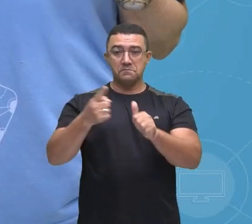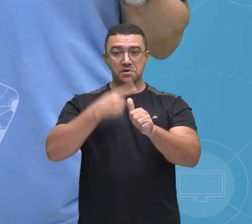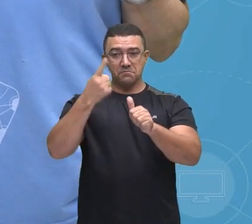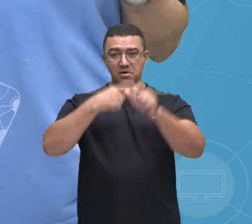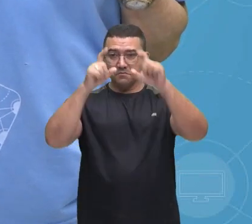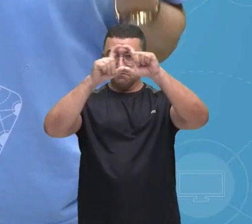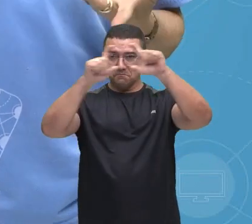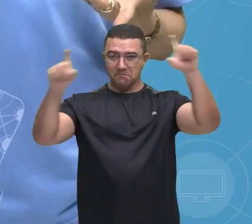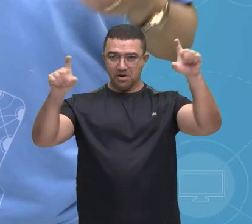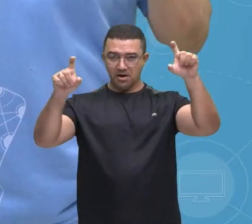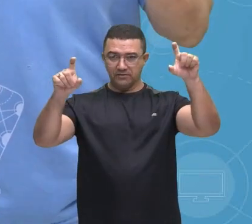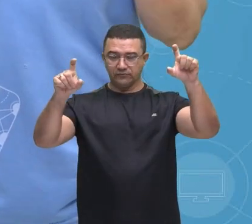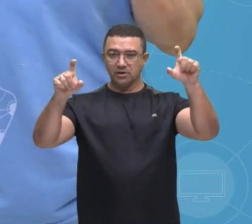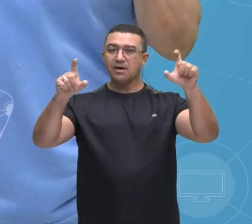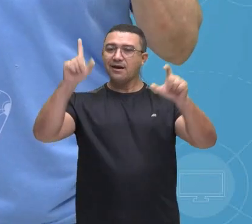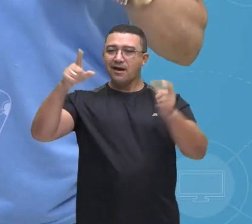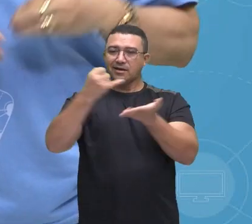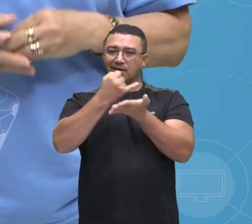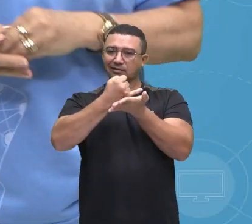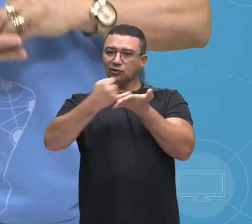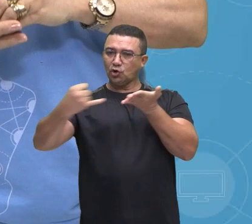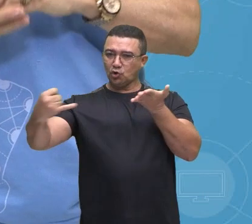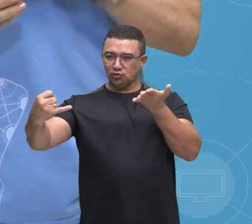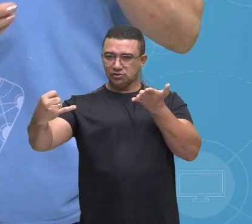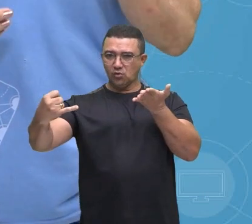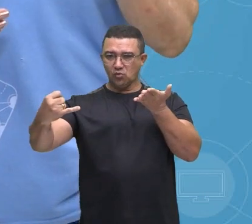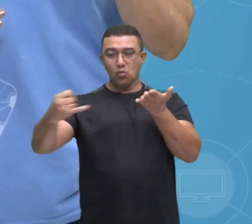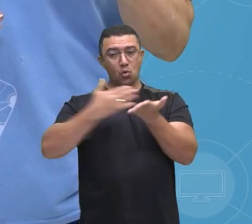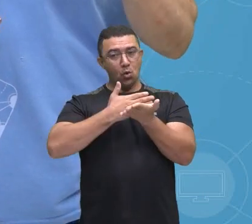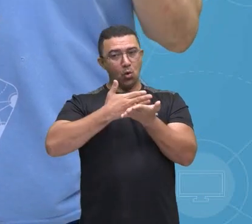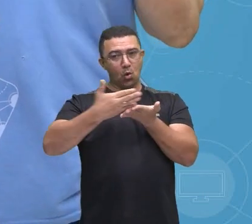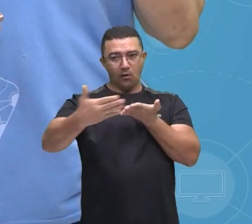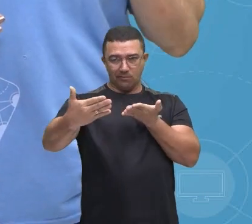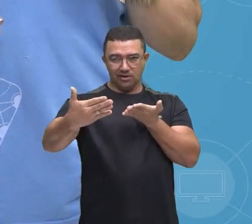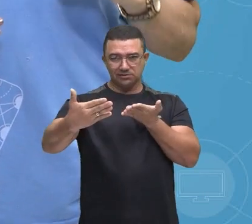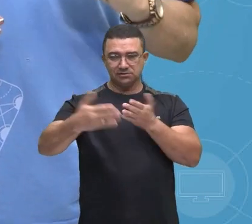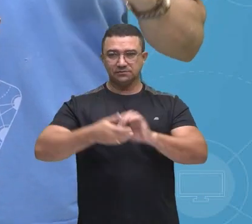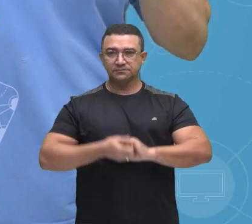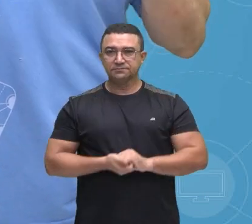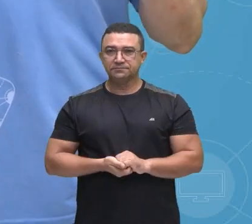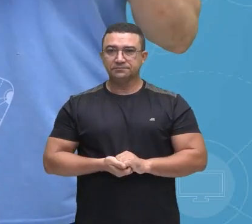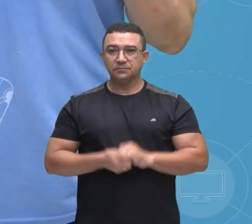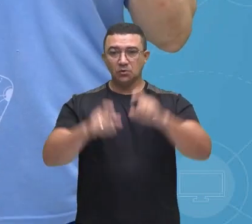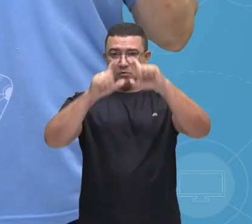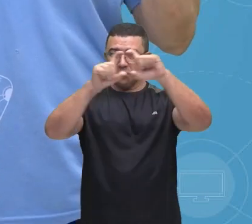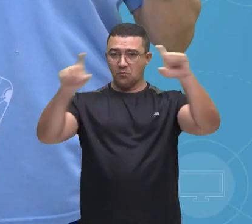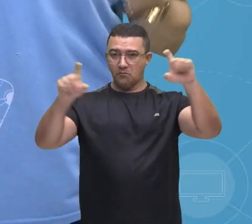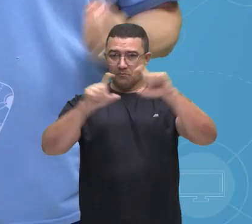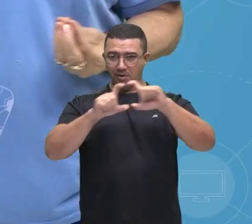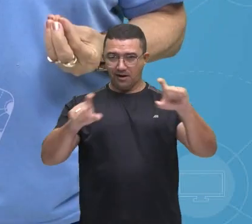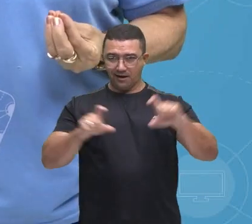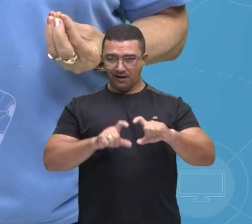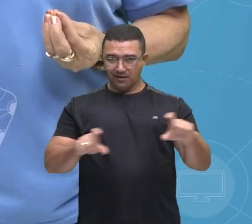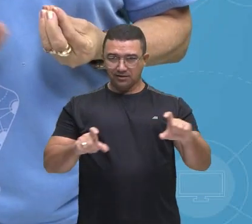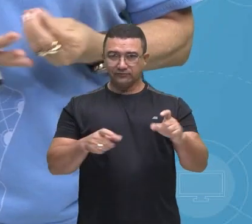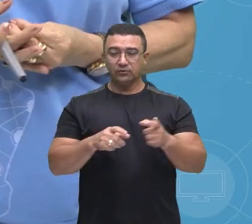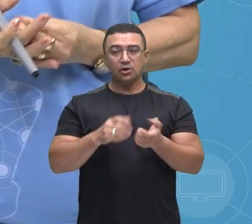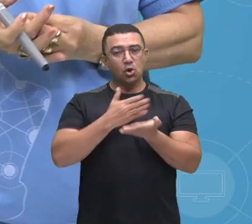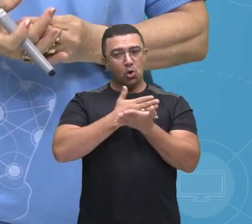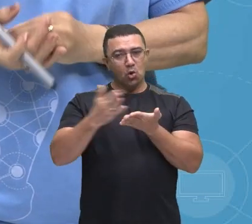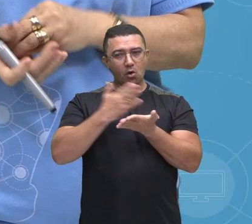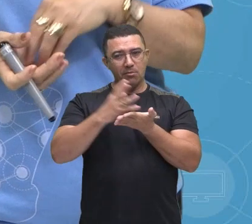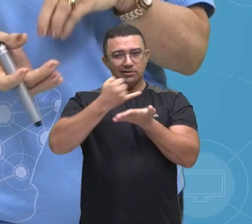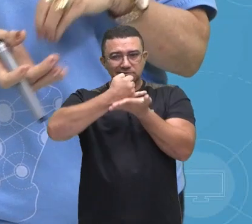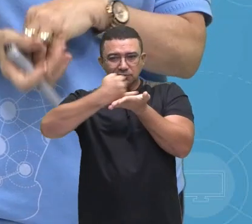parágrafo de introdução. Vamos ler um parágrafo introdutório, um parágrafo que constitui a introdução